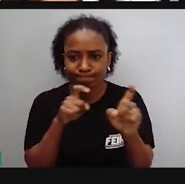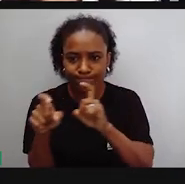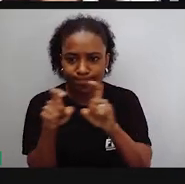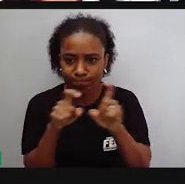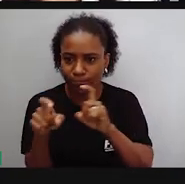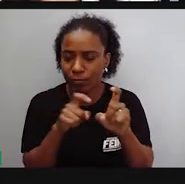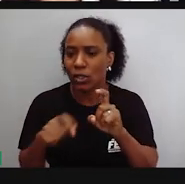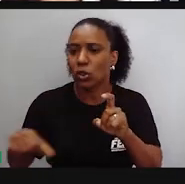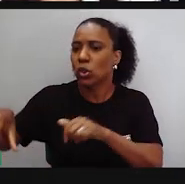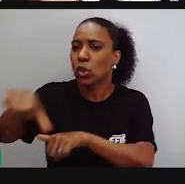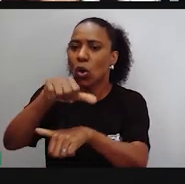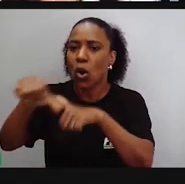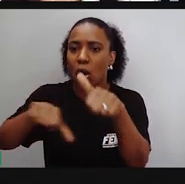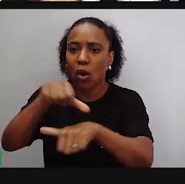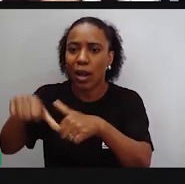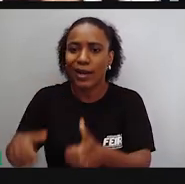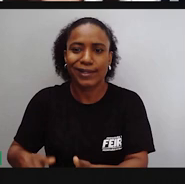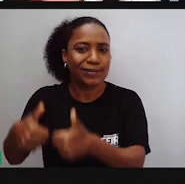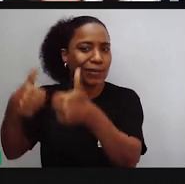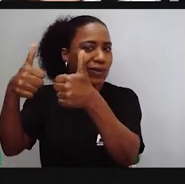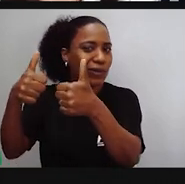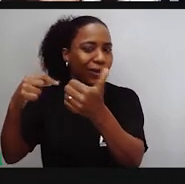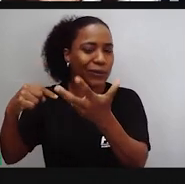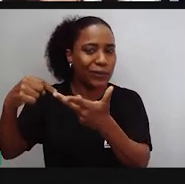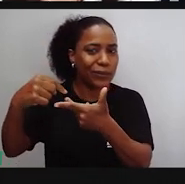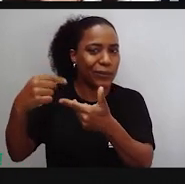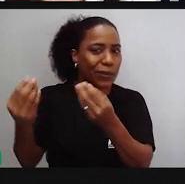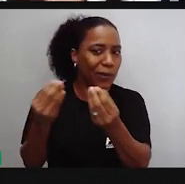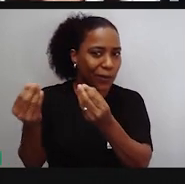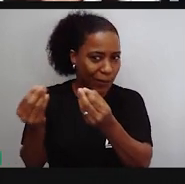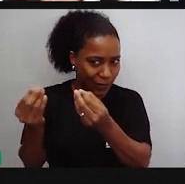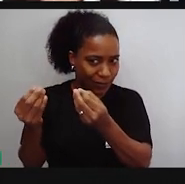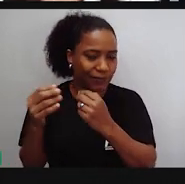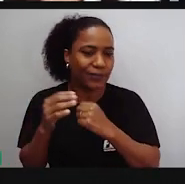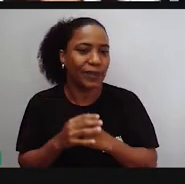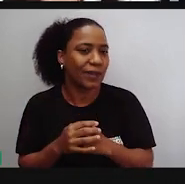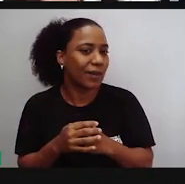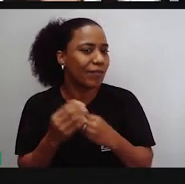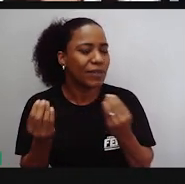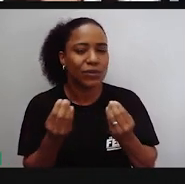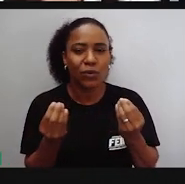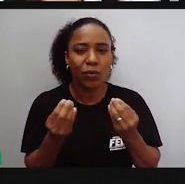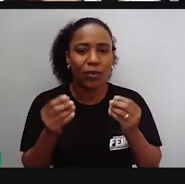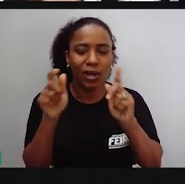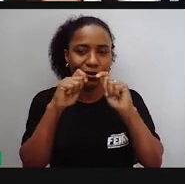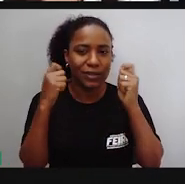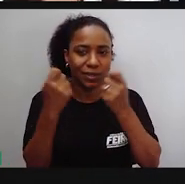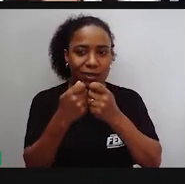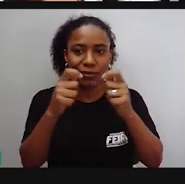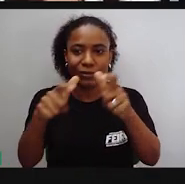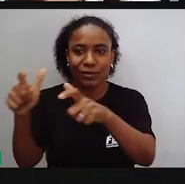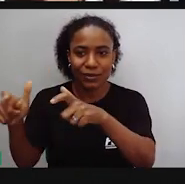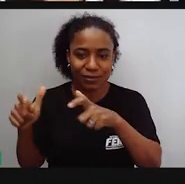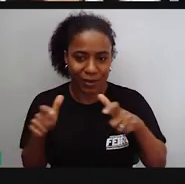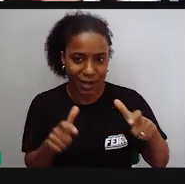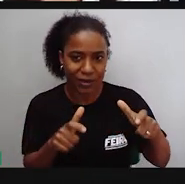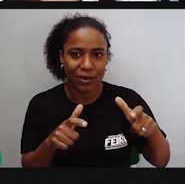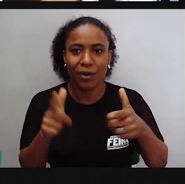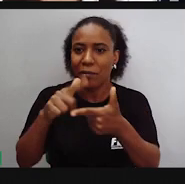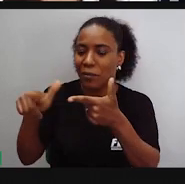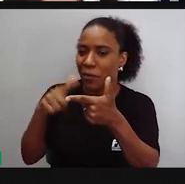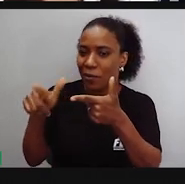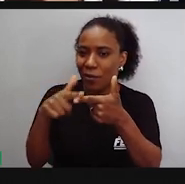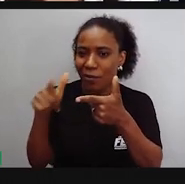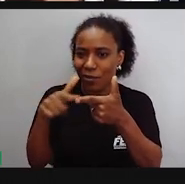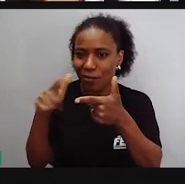naquela comunidade. Mas qual é a função? Uma associação de bairro, ela busca solucionar problemas e